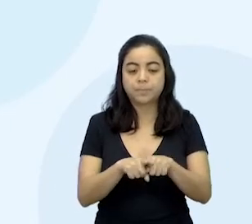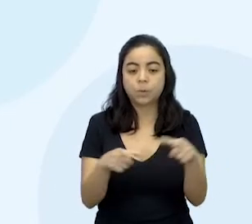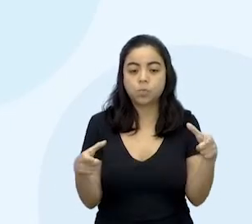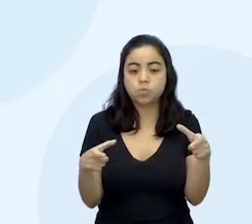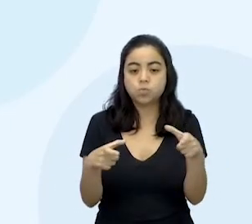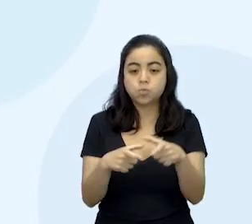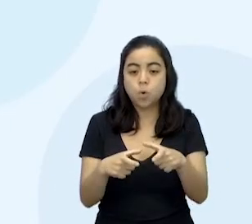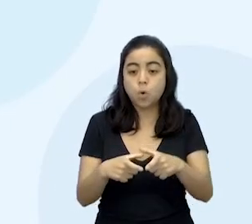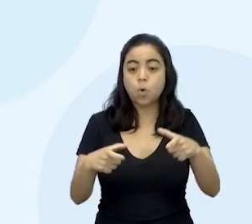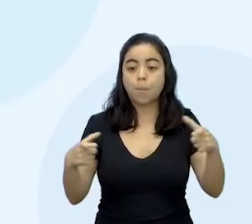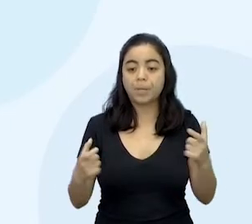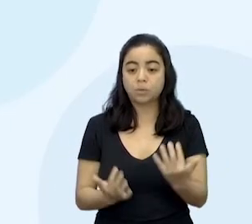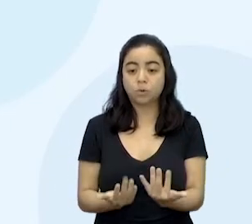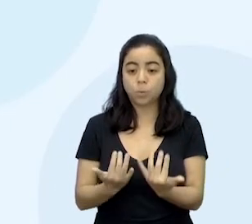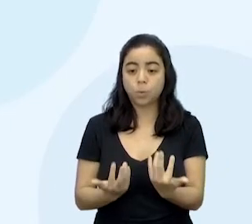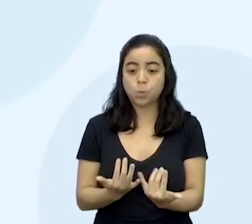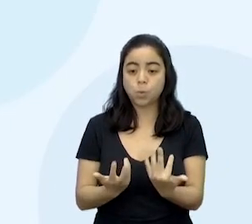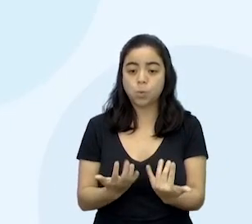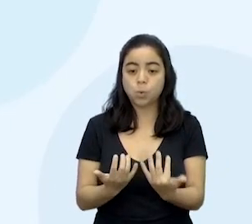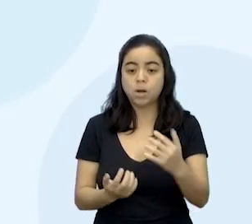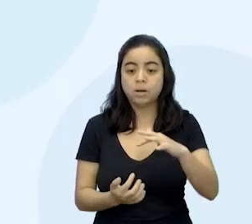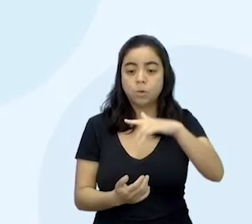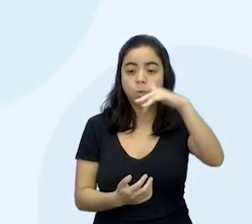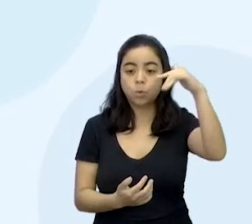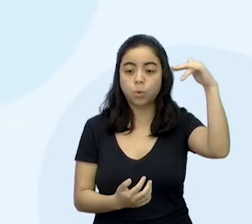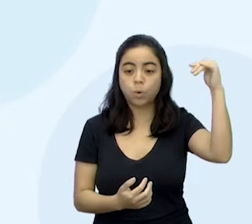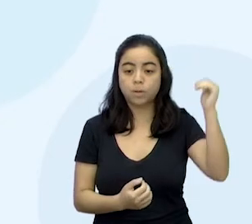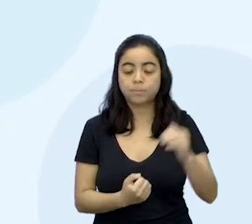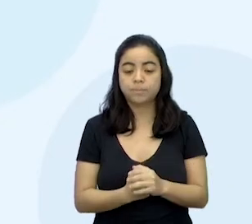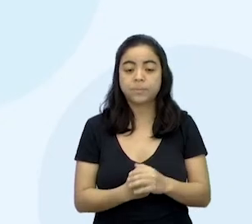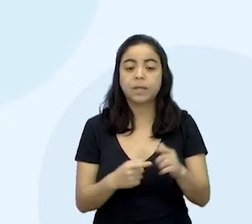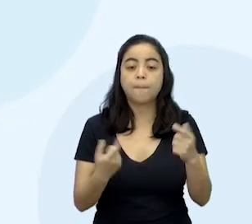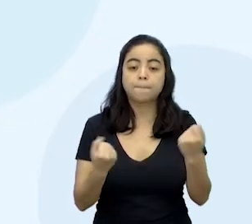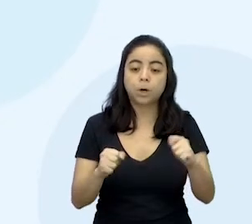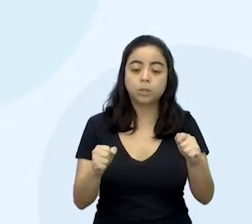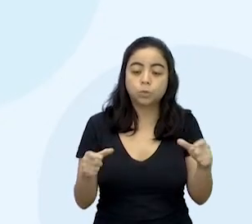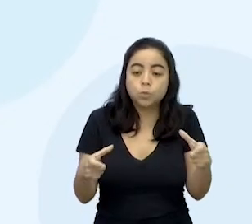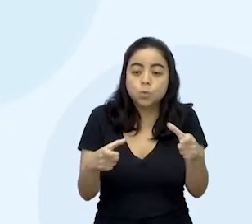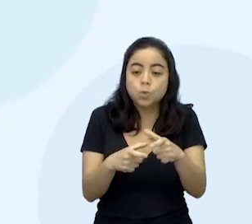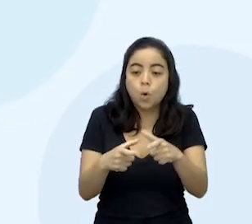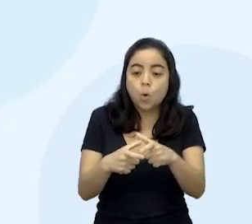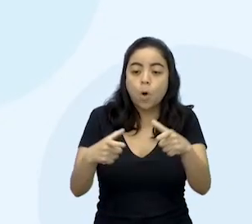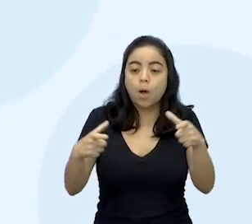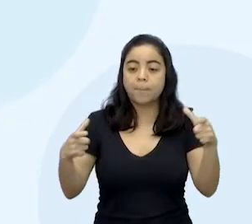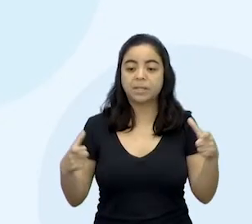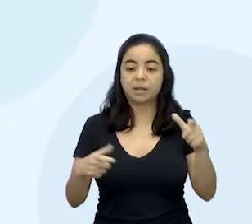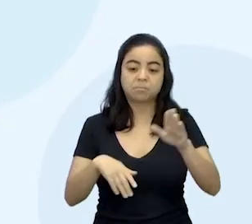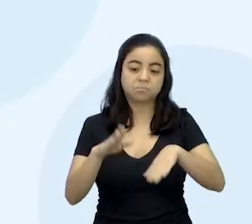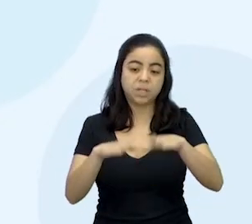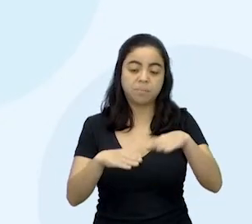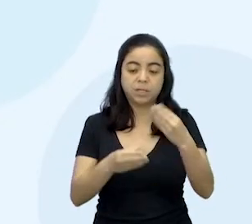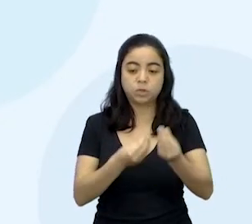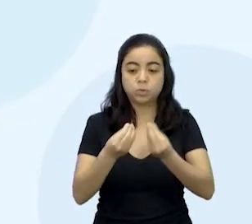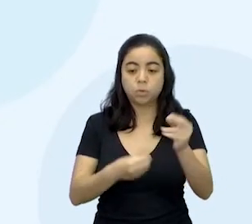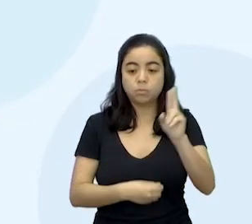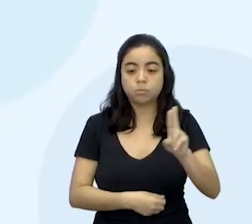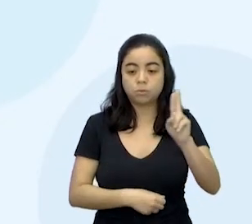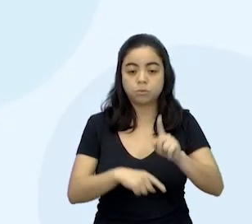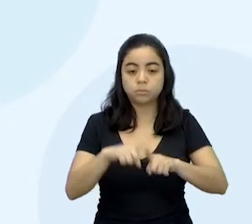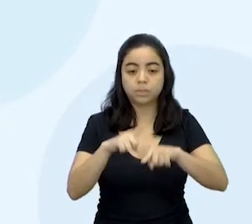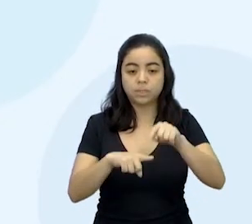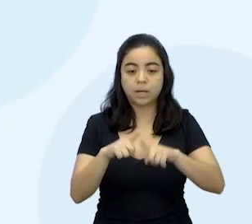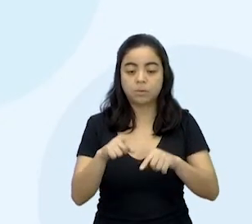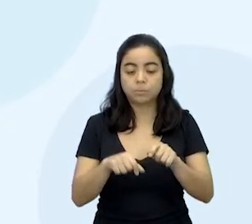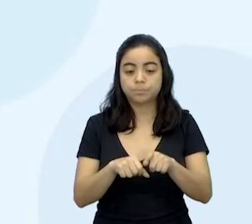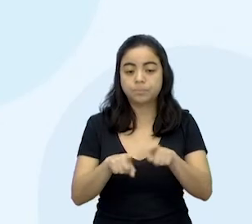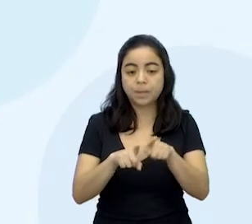diminuição ou aumento do ponto de fusão, então as ligas elas podem diminuir ou aumentar de acordo com o uso do material. Aumento